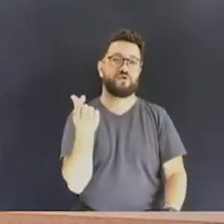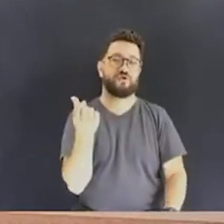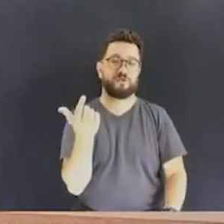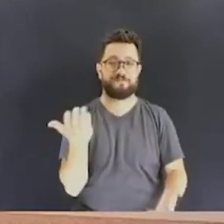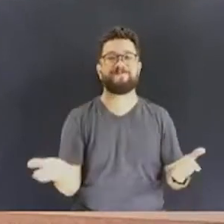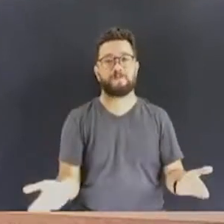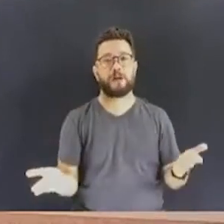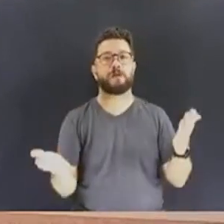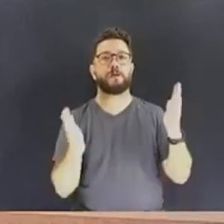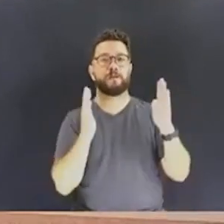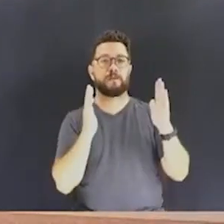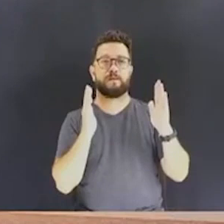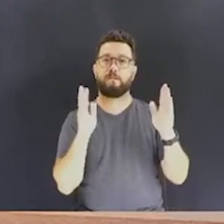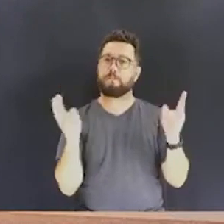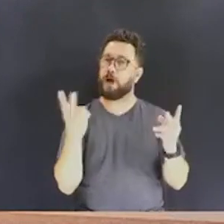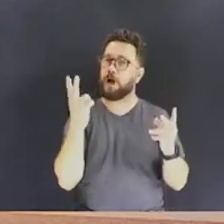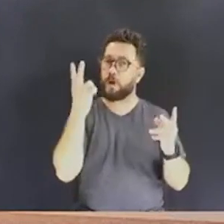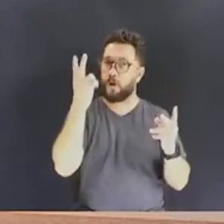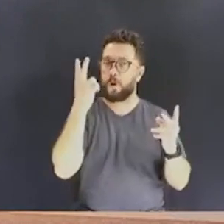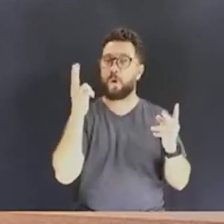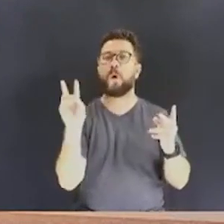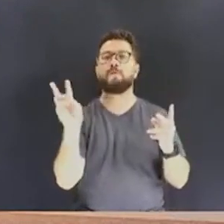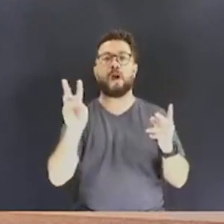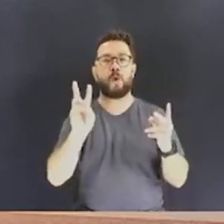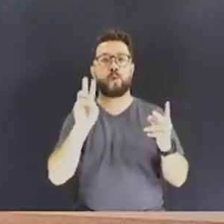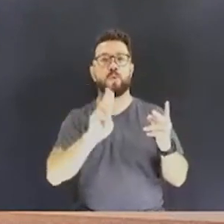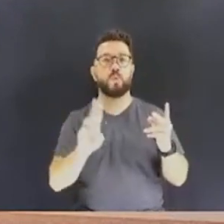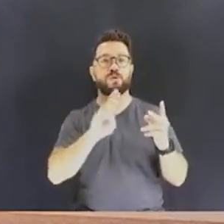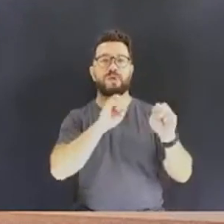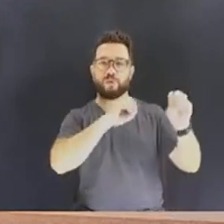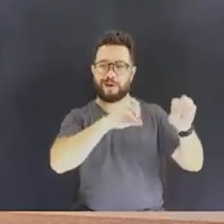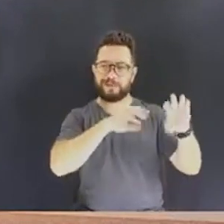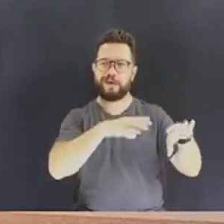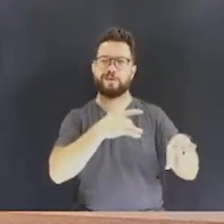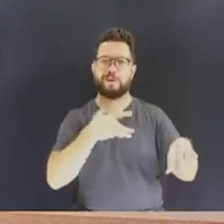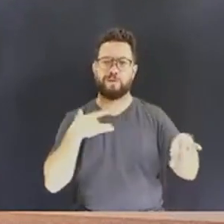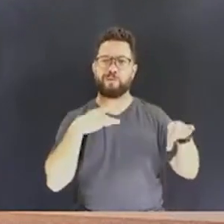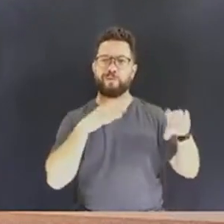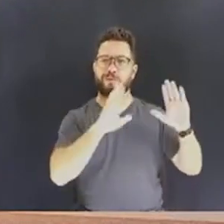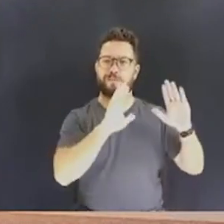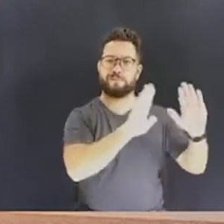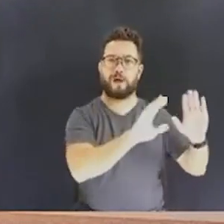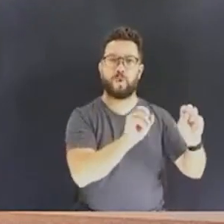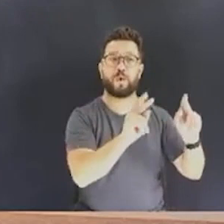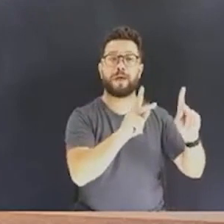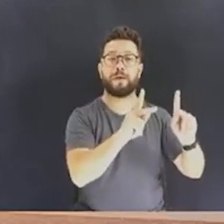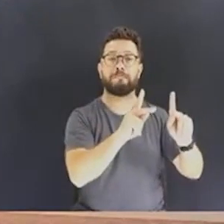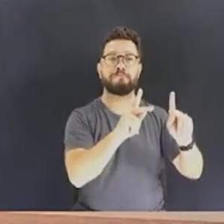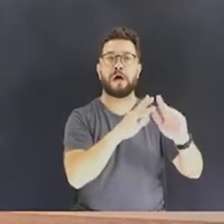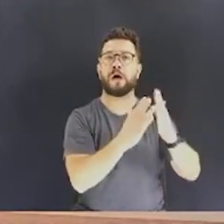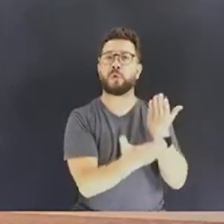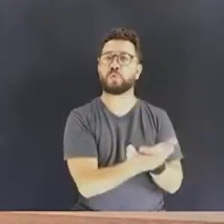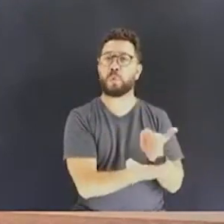em educação, atingiram o percentual mínimo, né, exigido, mas que as unidades educacionais não atendem à demanda existente hoje